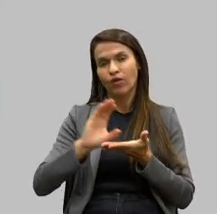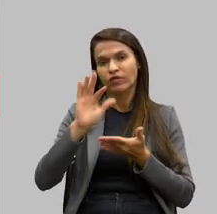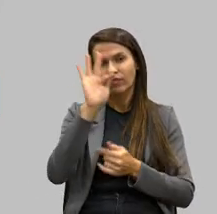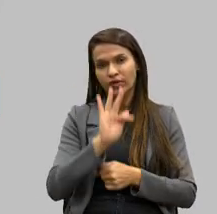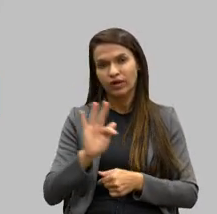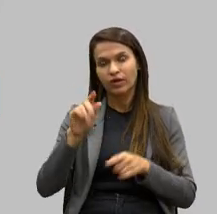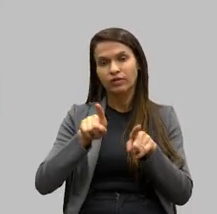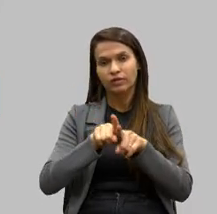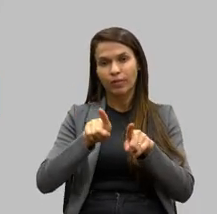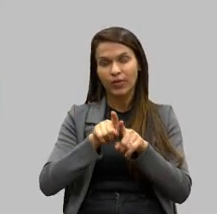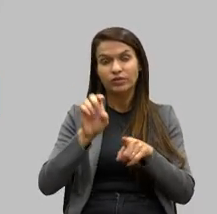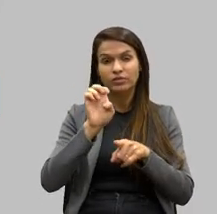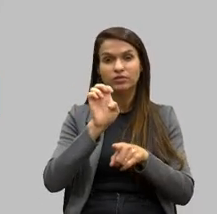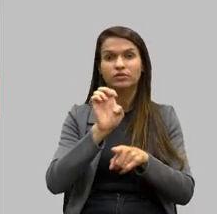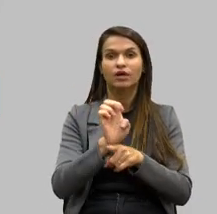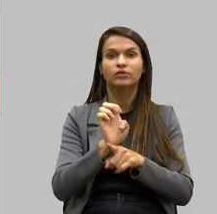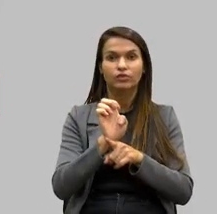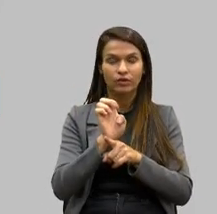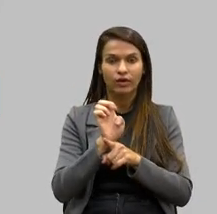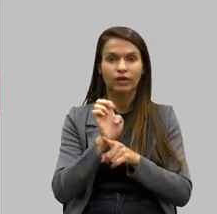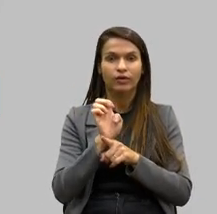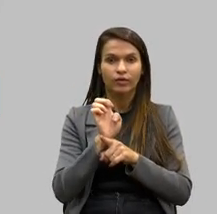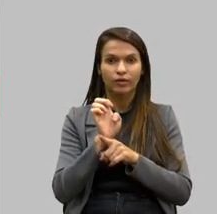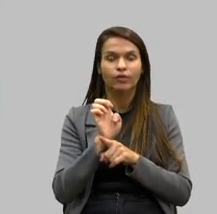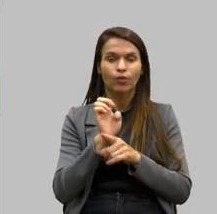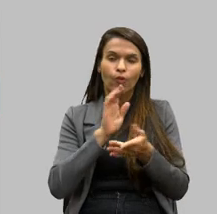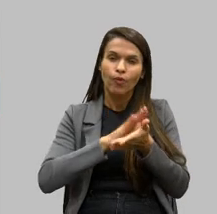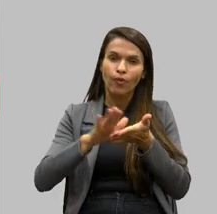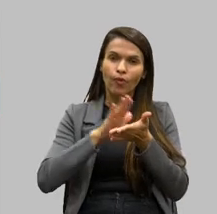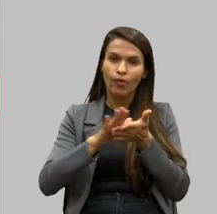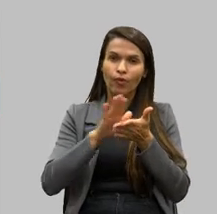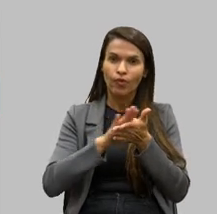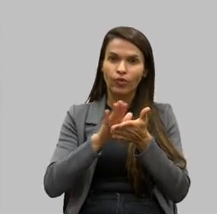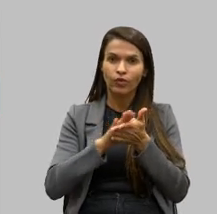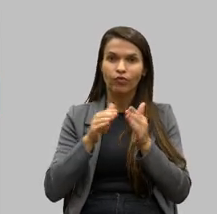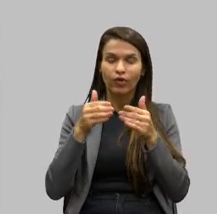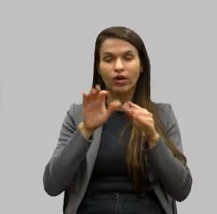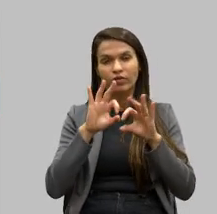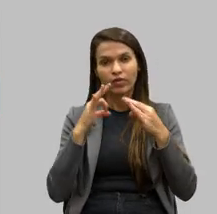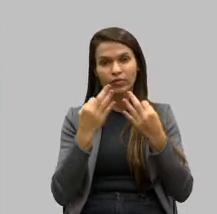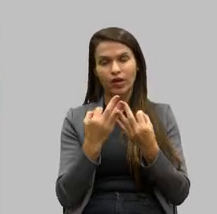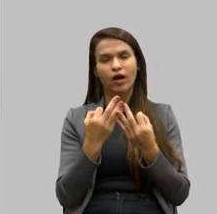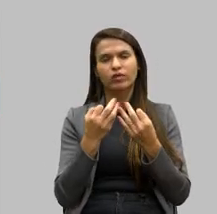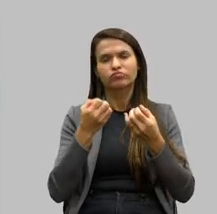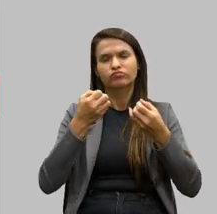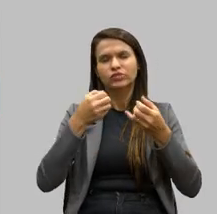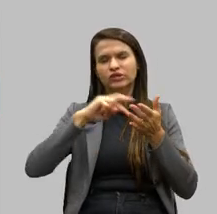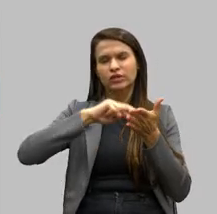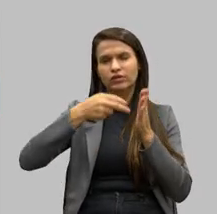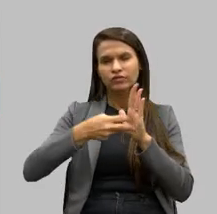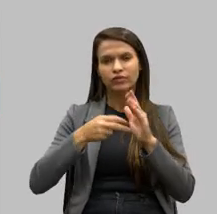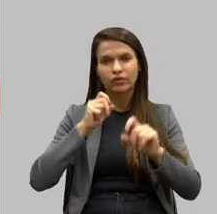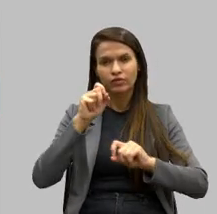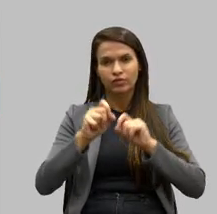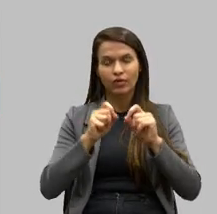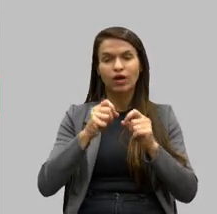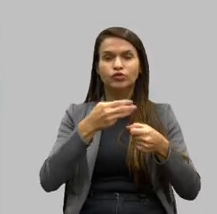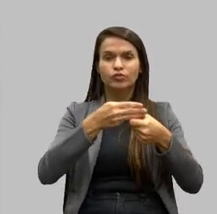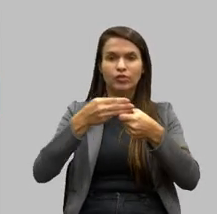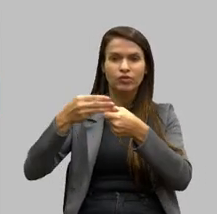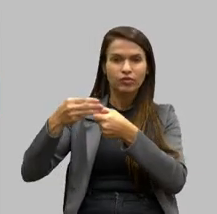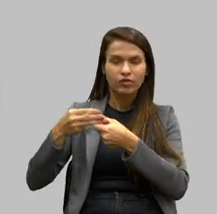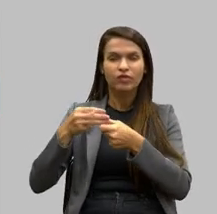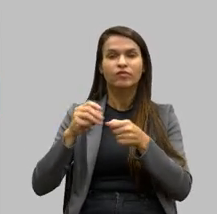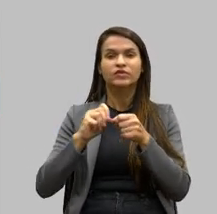e também estadual com o gasto na agricultura familiar. Do que eu estou dizendo? A EMATÉ, presente nos municípios, fizeram o